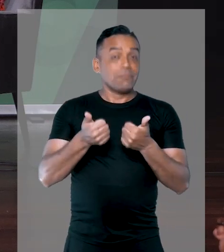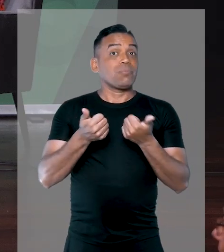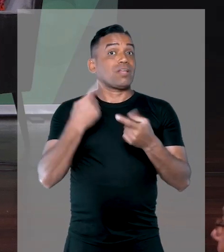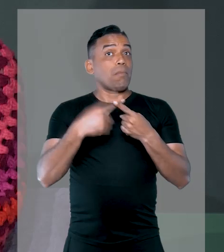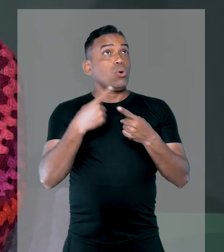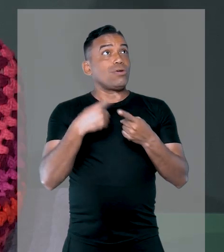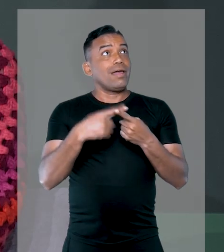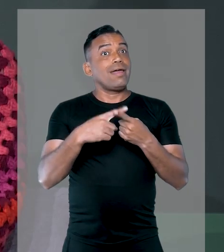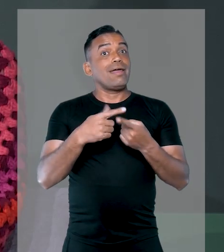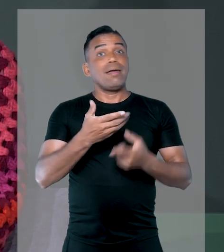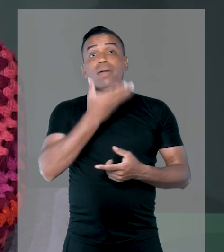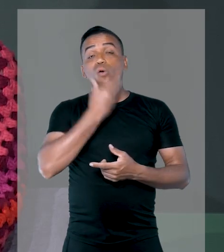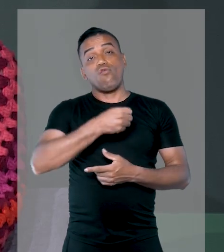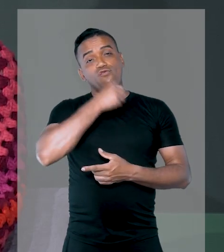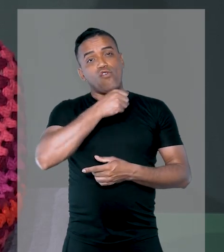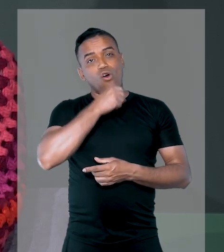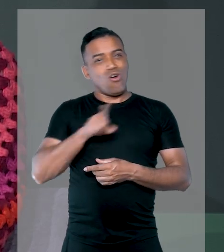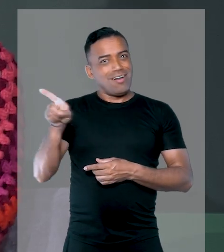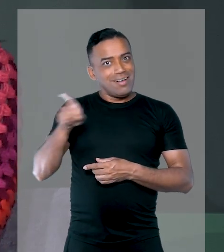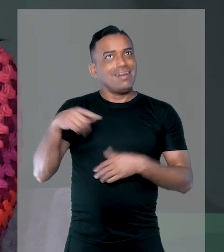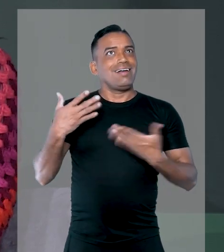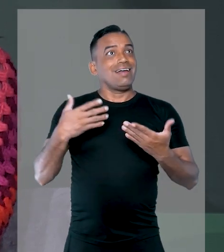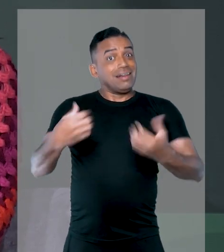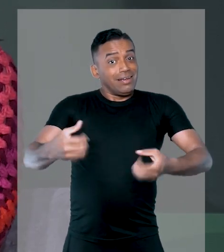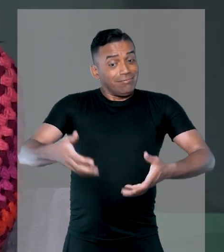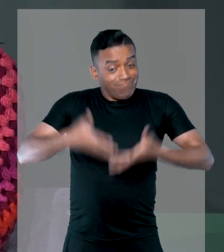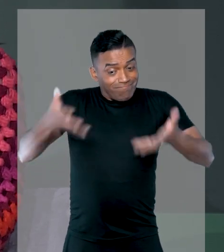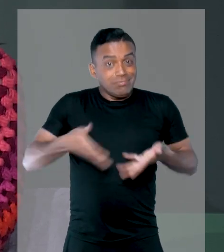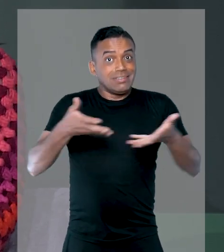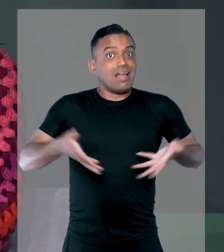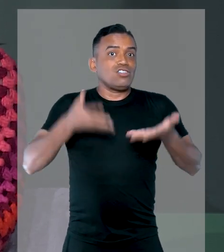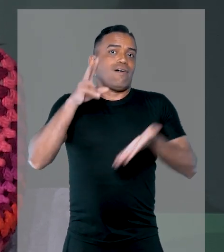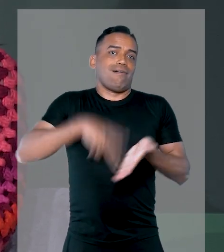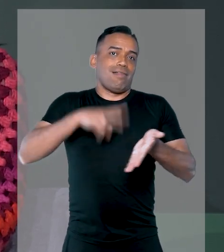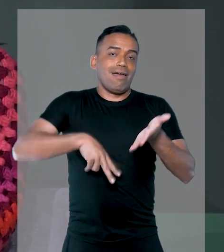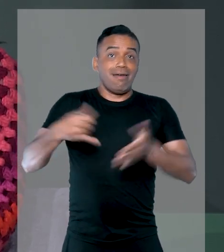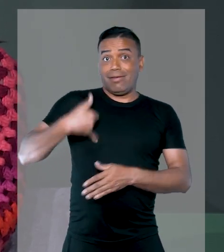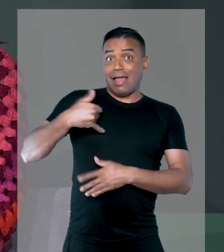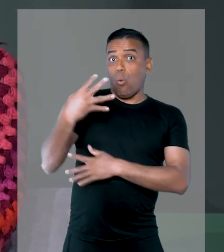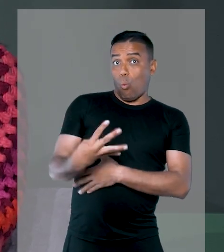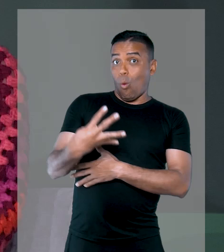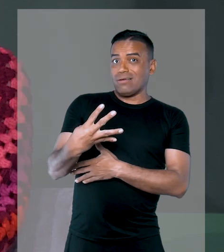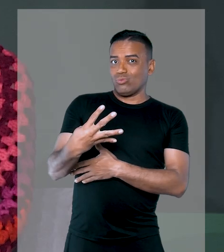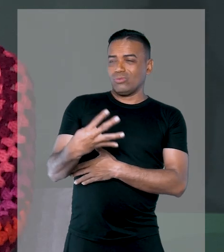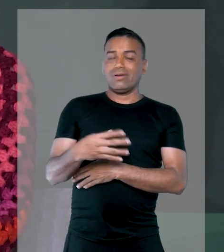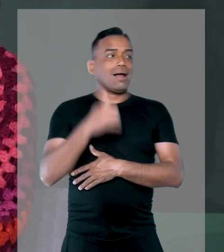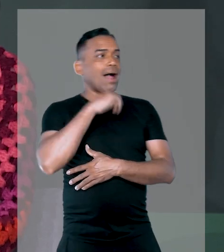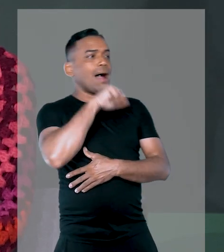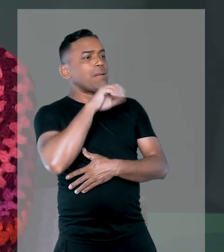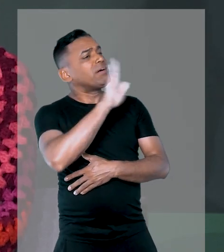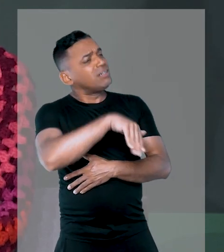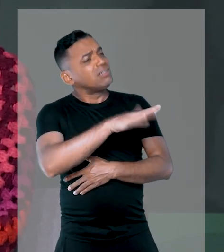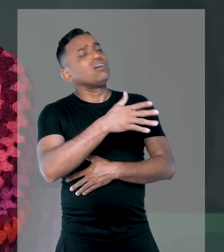Porque o meu vô, ele começou a me incentivar a ler quando eu tinha uns 4 anos. E aí minha mãe foi